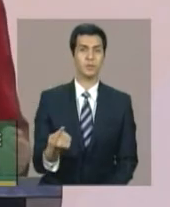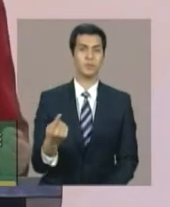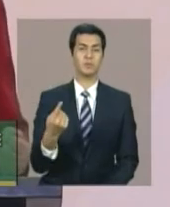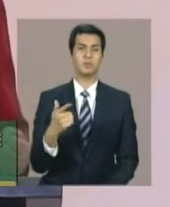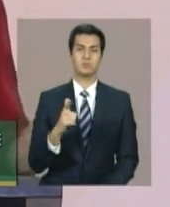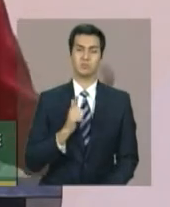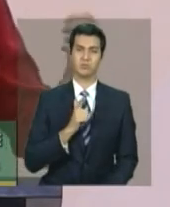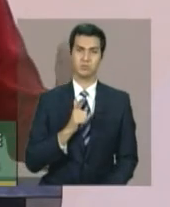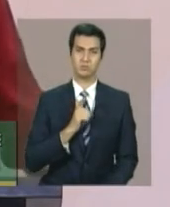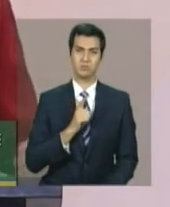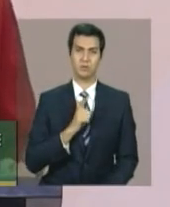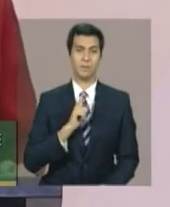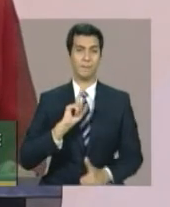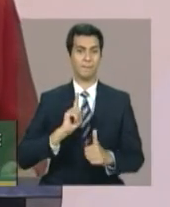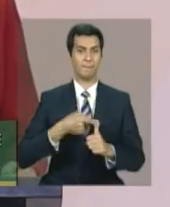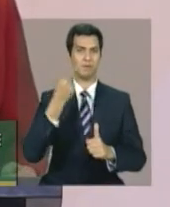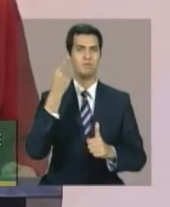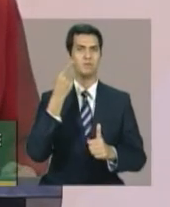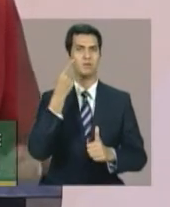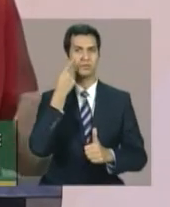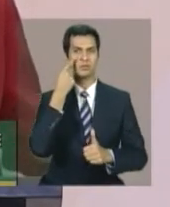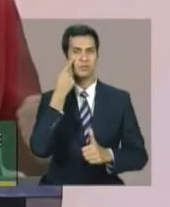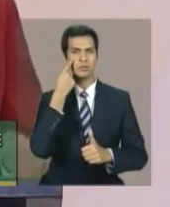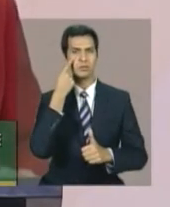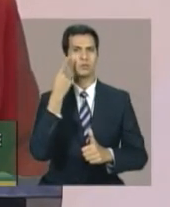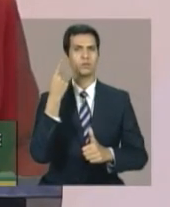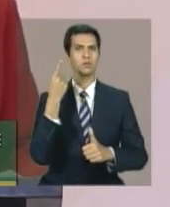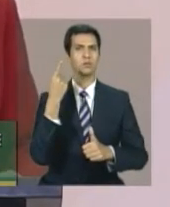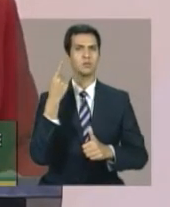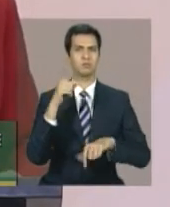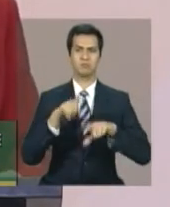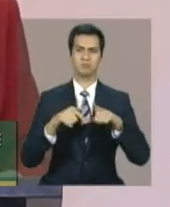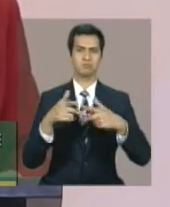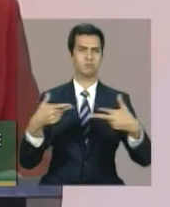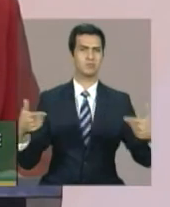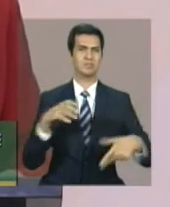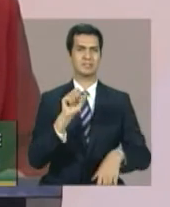equipamentos sanitários pela primeira vez em toda a sua longa vida.